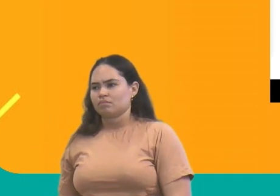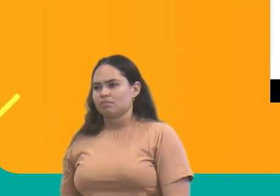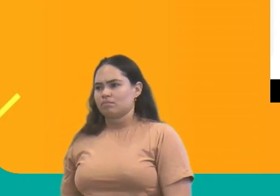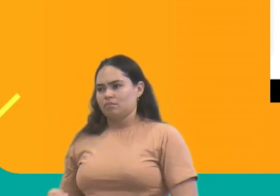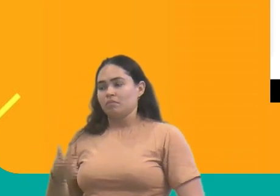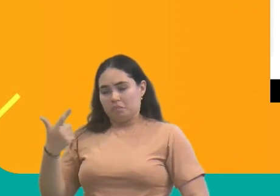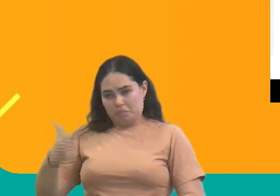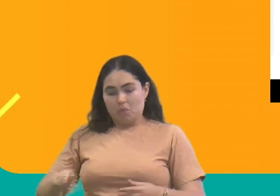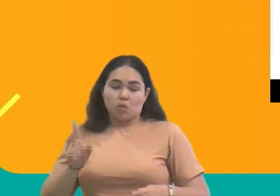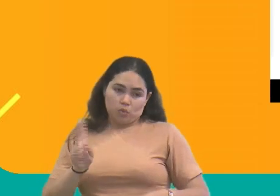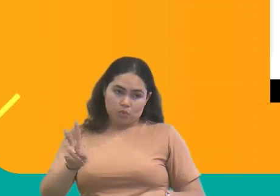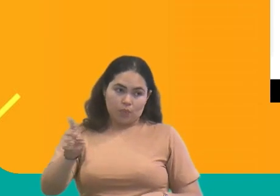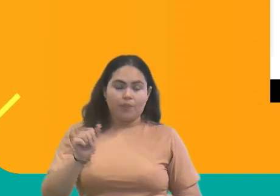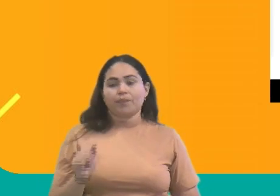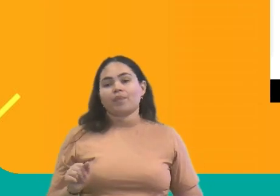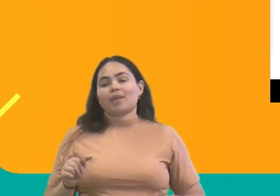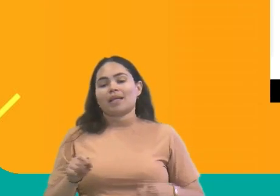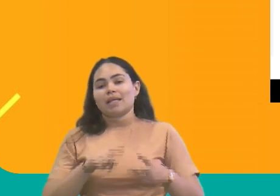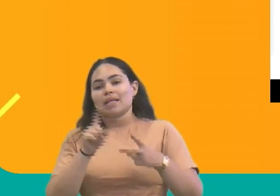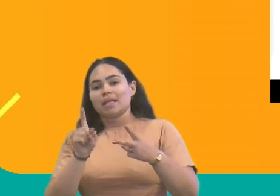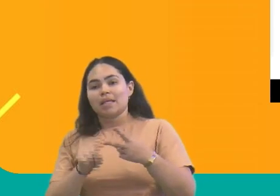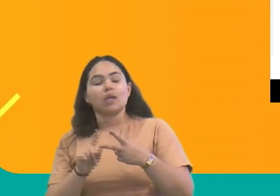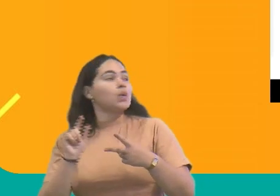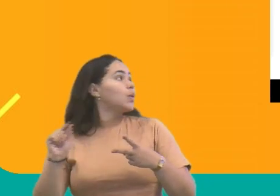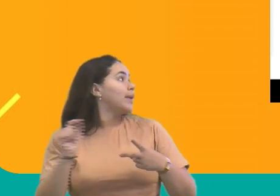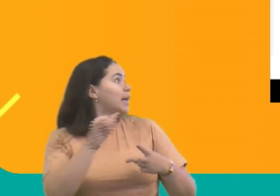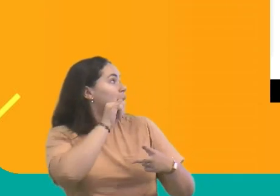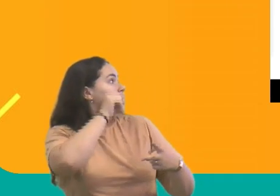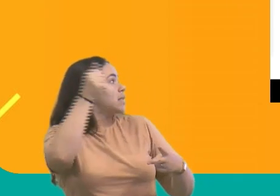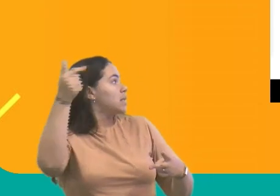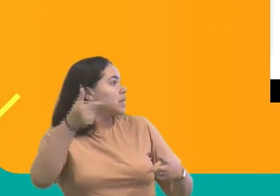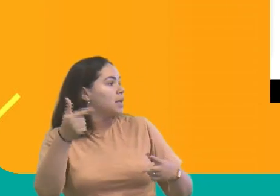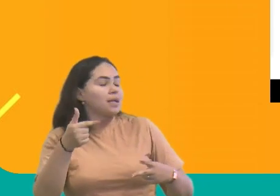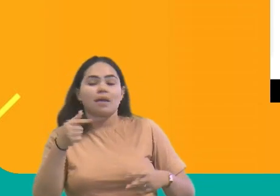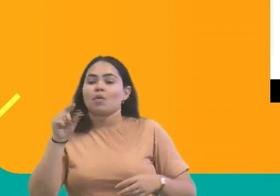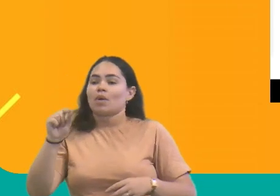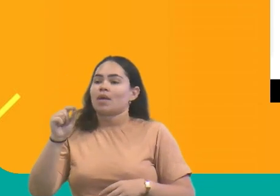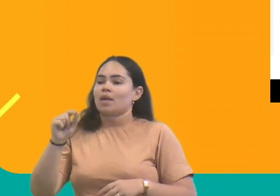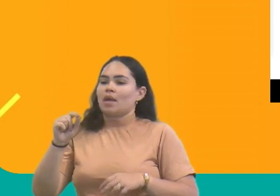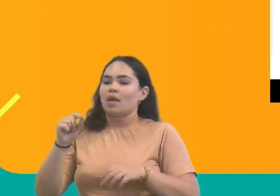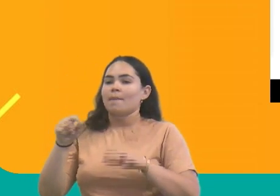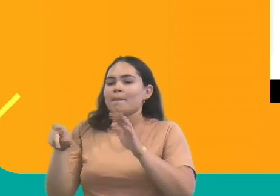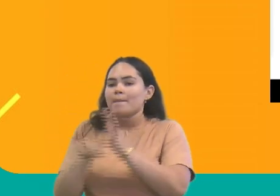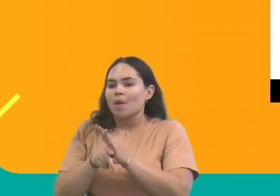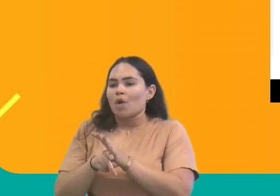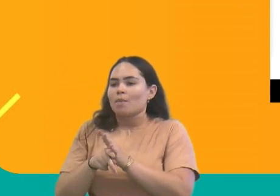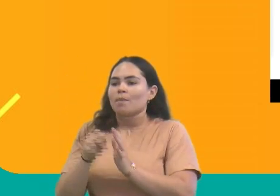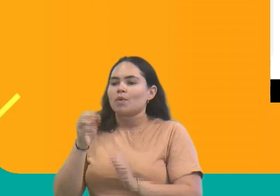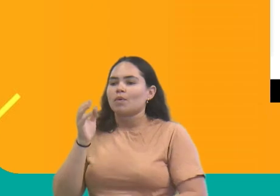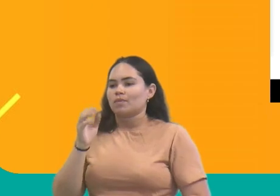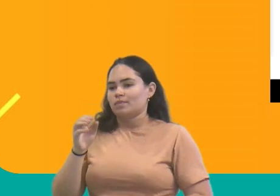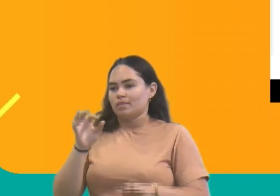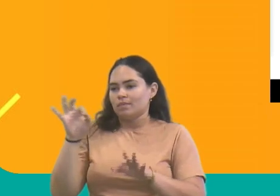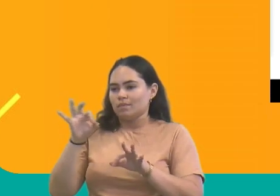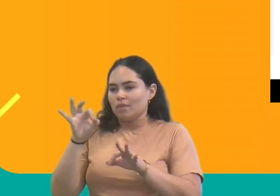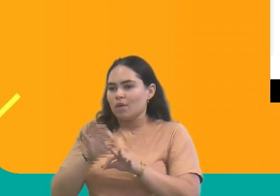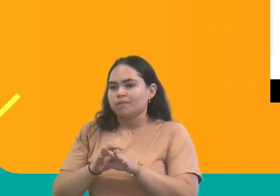Vamos lá, seguimos. Ácidos graxos insaturados, mel, e proteína, nozes.